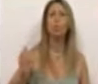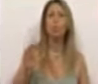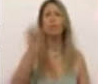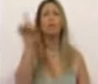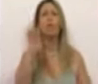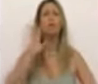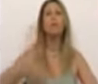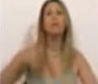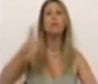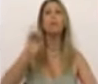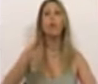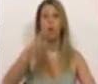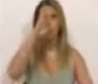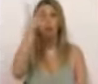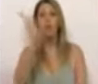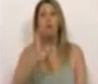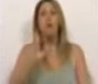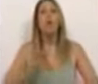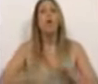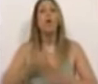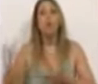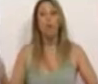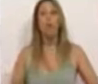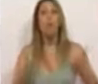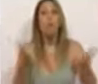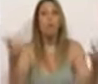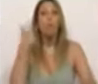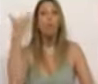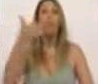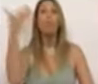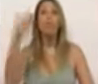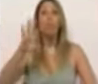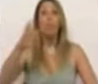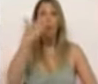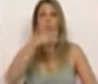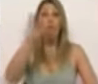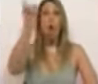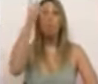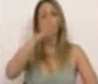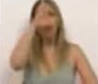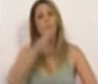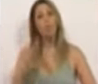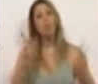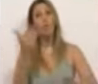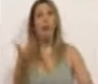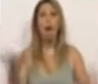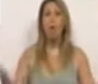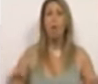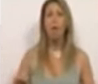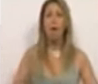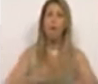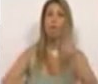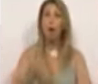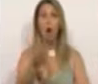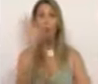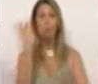saber que qual será o rumo para o futuro do país, se o Governo está ou não disposto a fazer a opção de